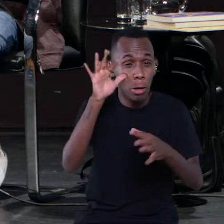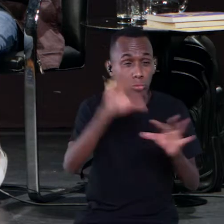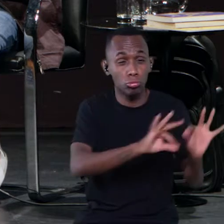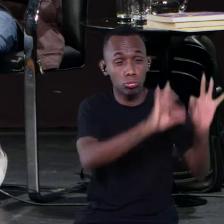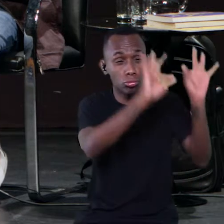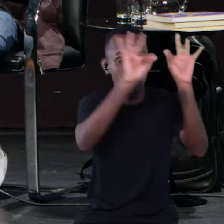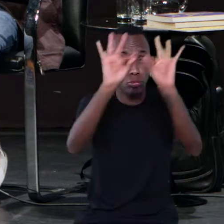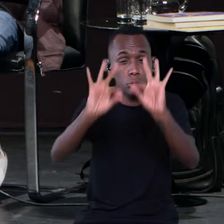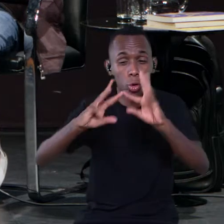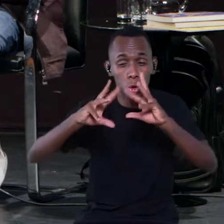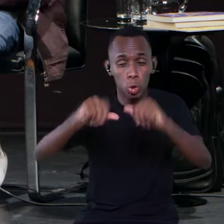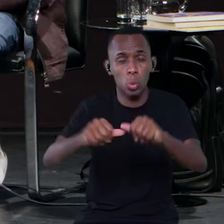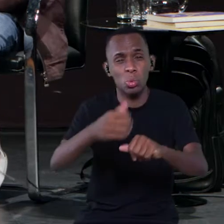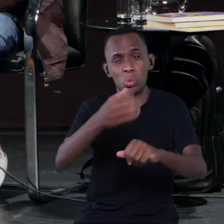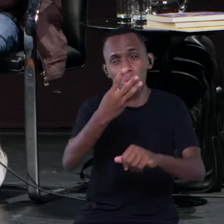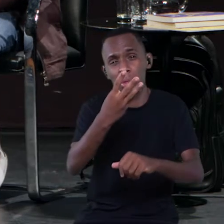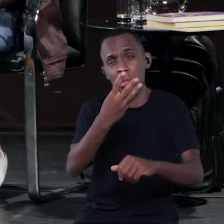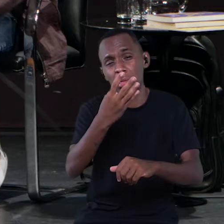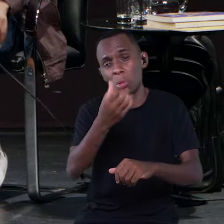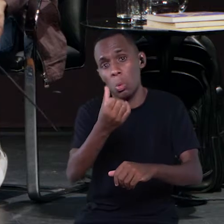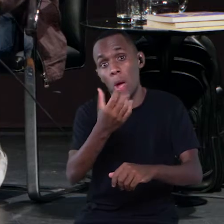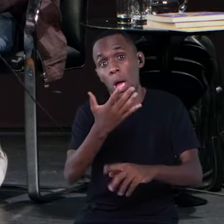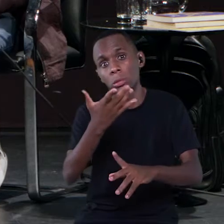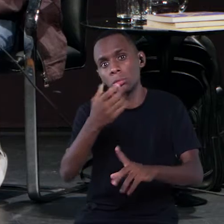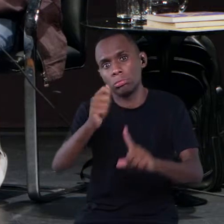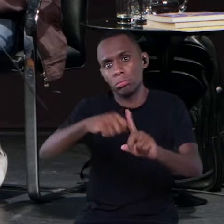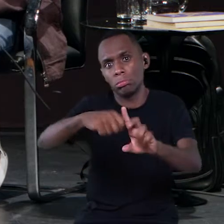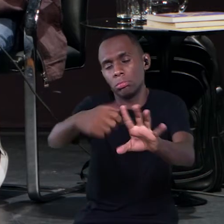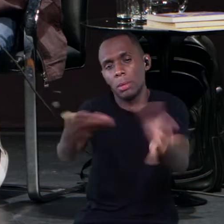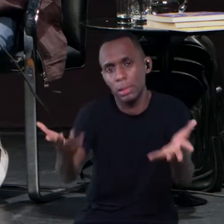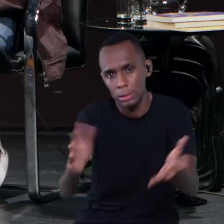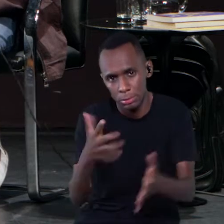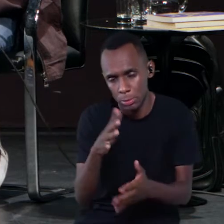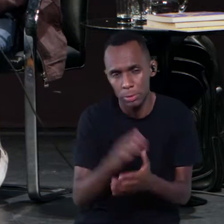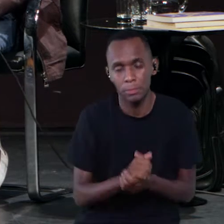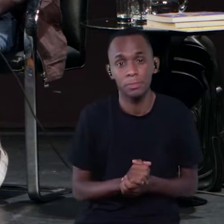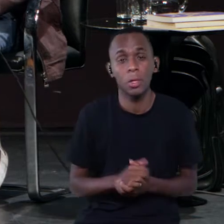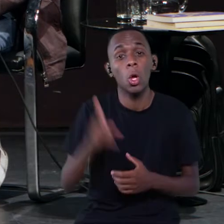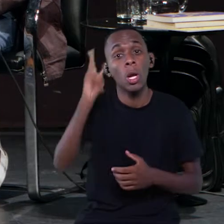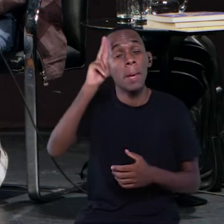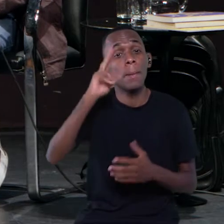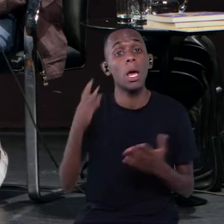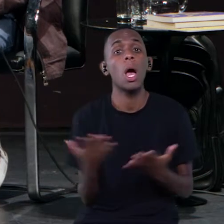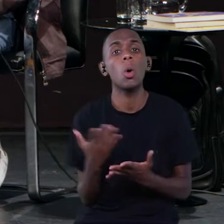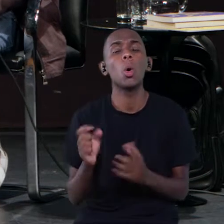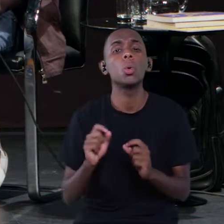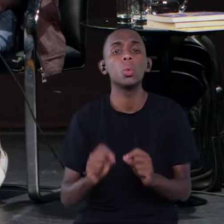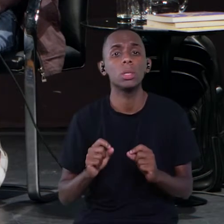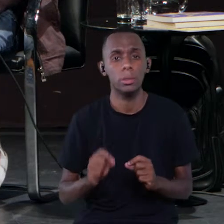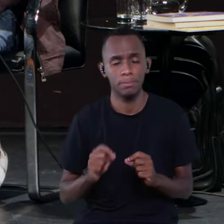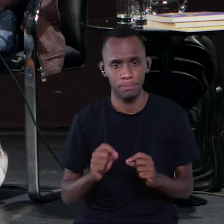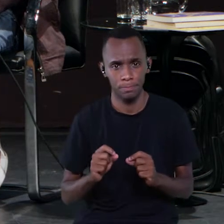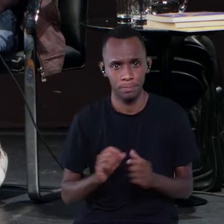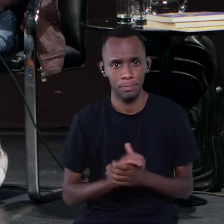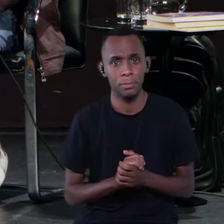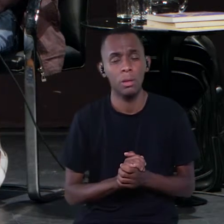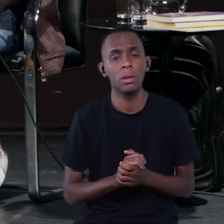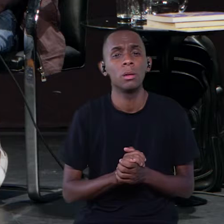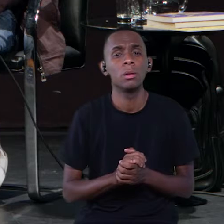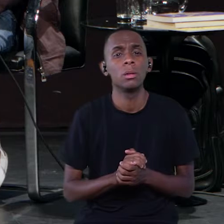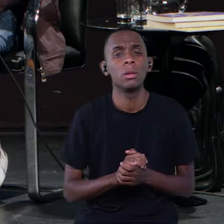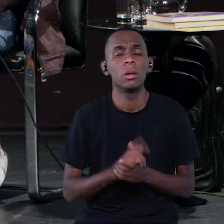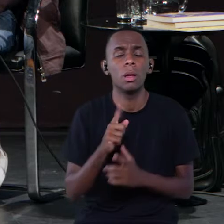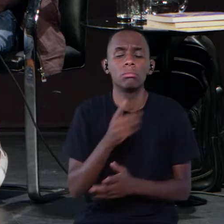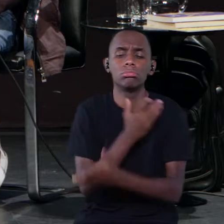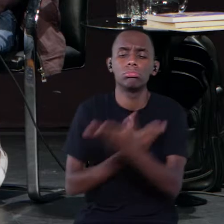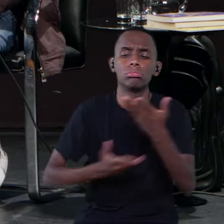meses, fica tranquilo. E o Silviano, eu lembrei disso agora, destacou essa espécie